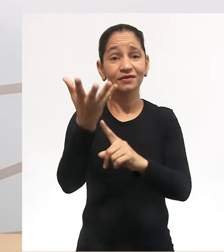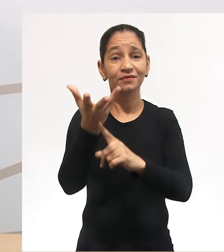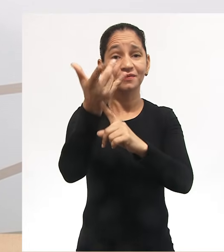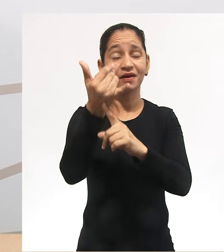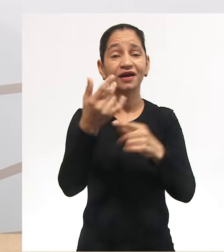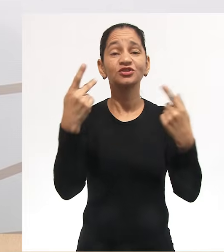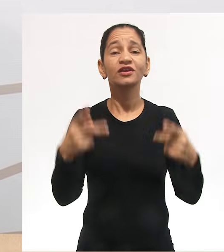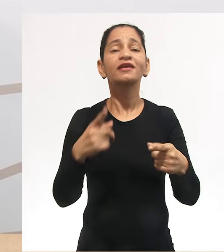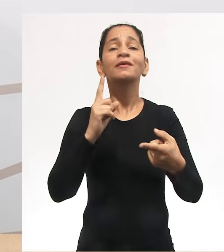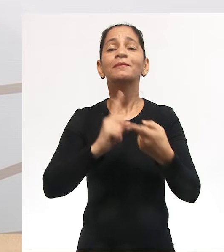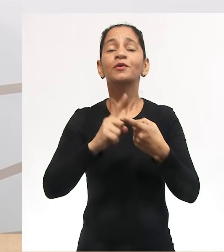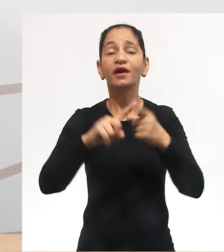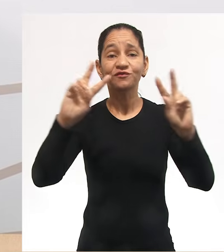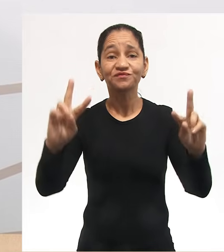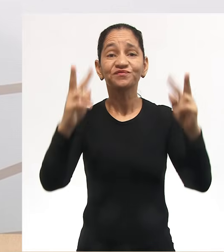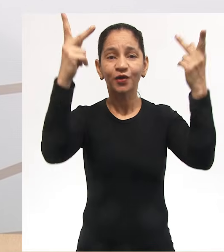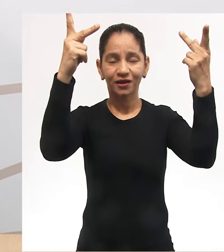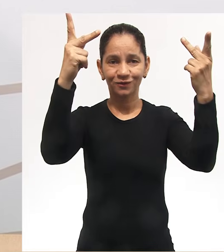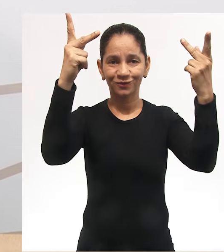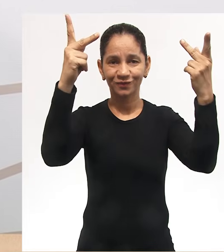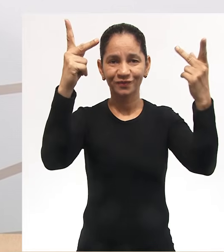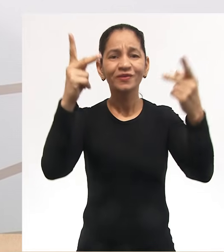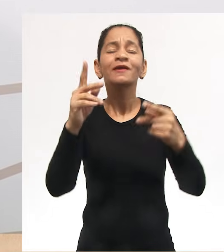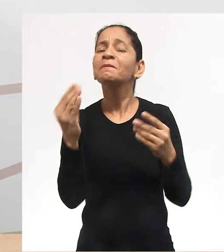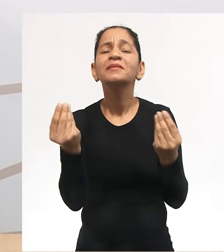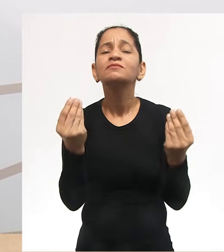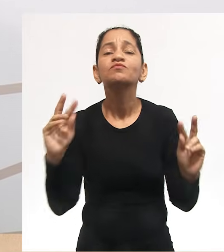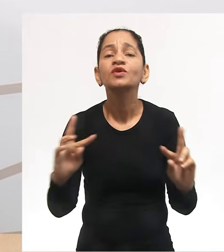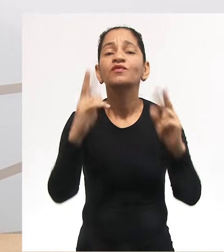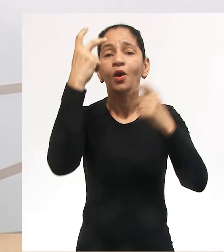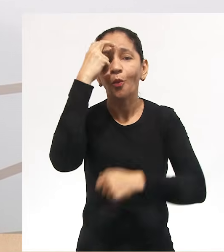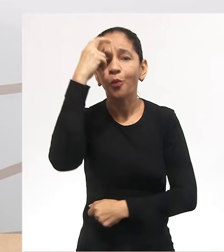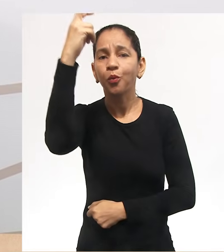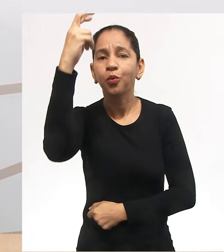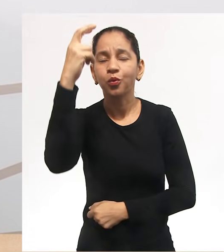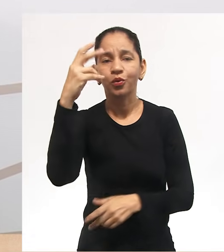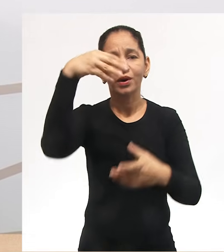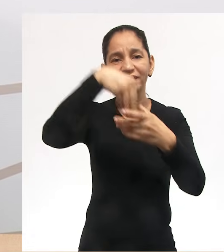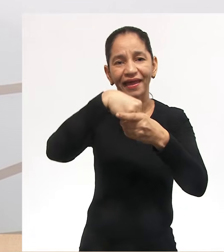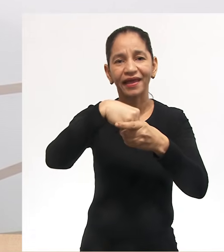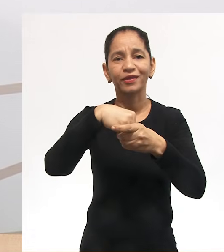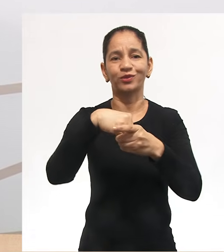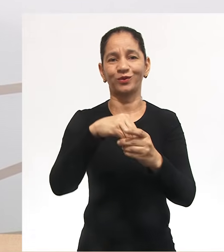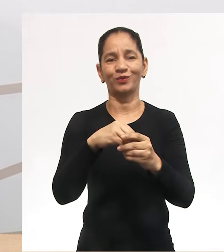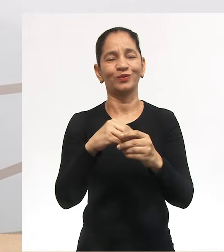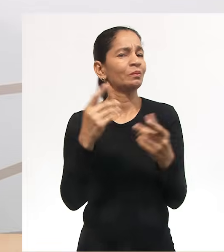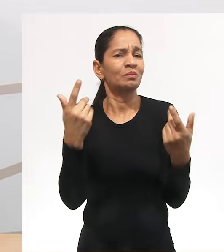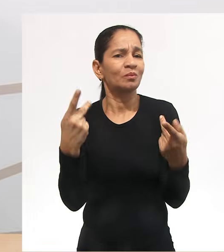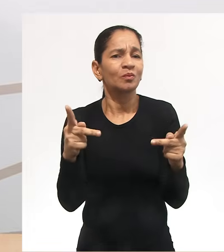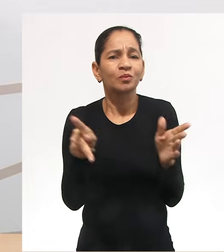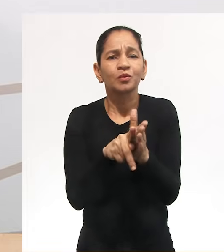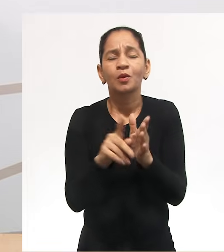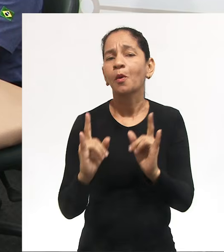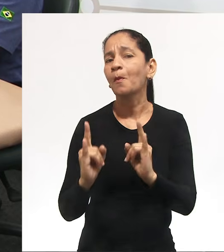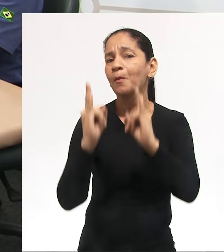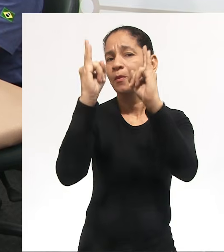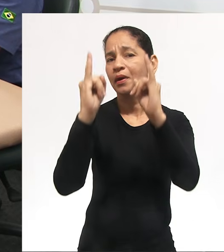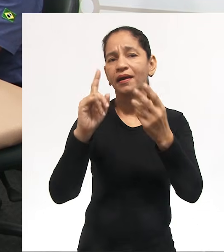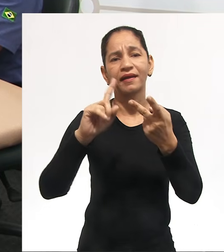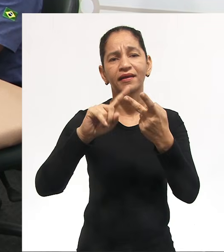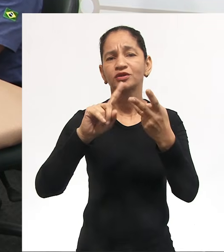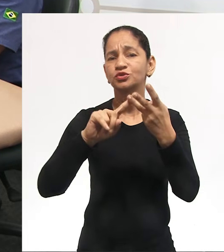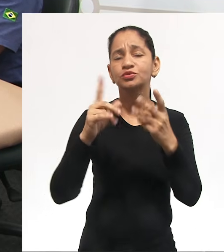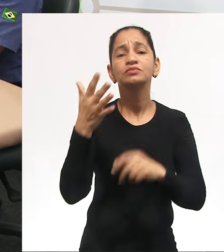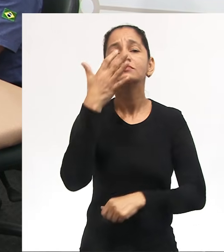local". Aí ficou Minha Cidade é uma obra de arte, para a gente valorizar as culturas